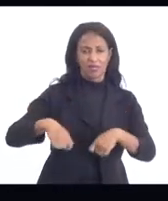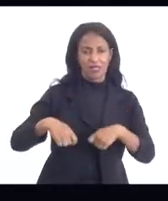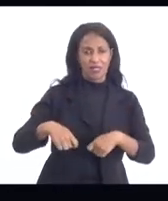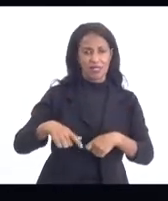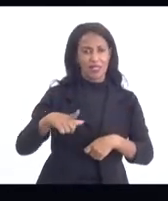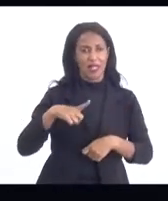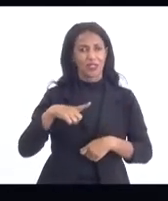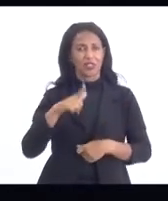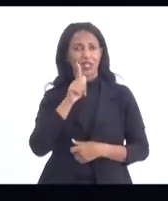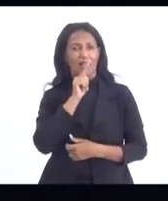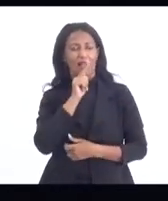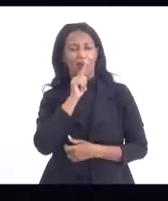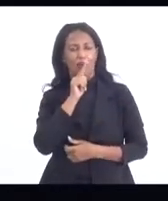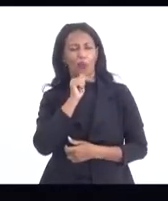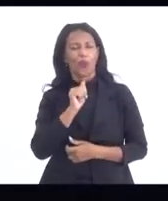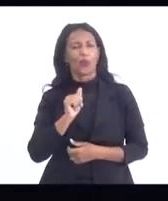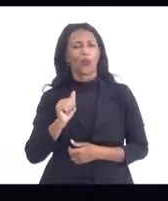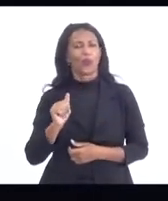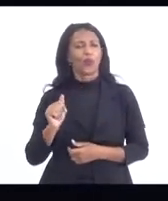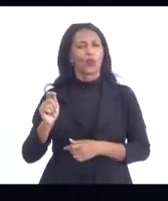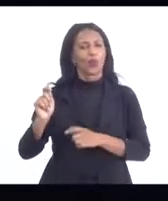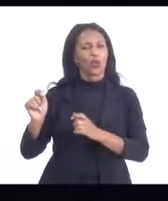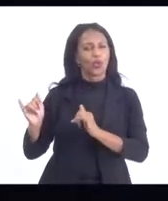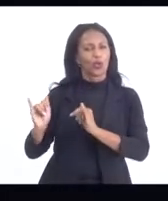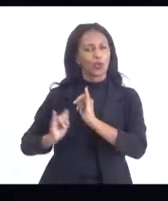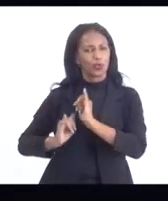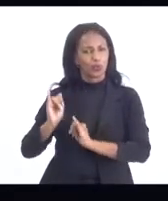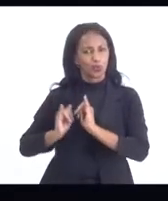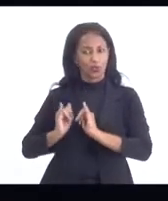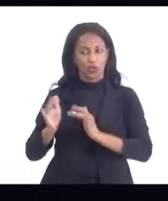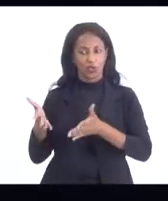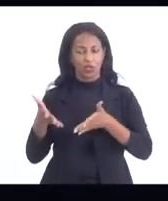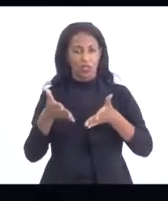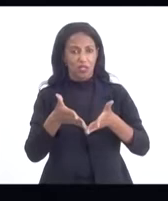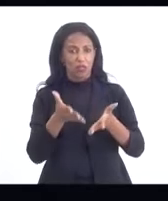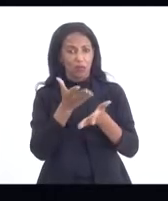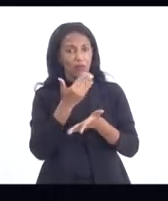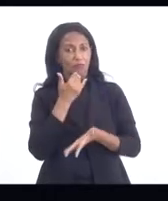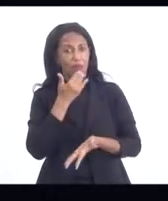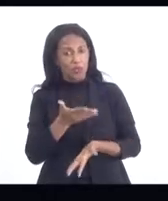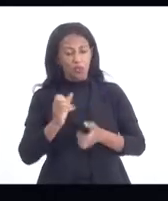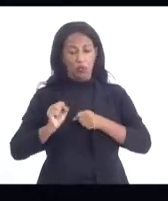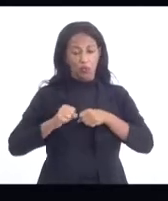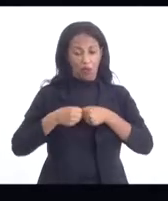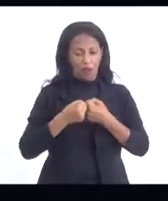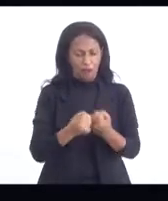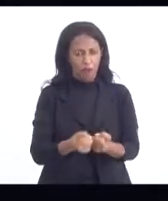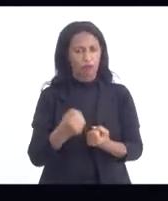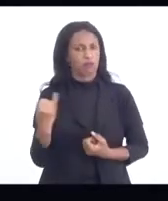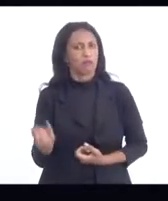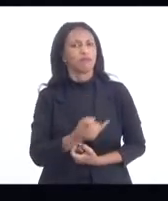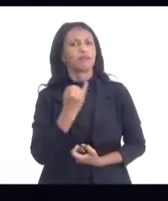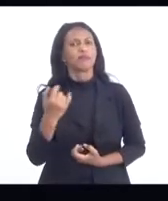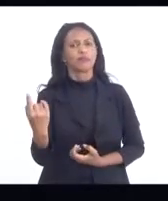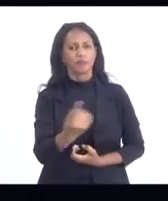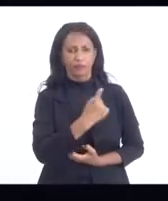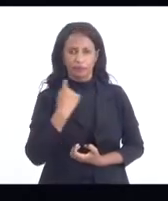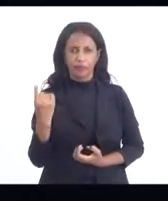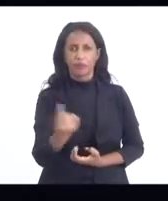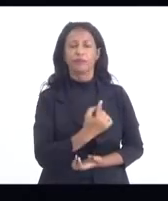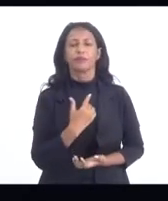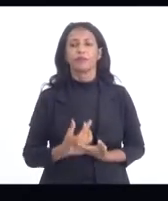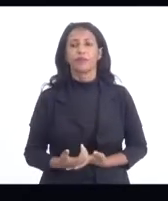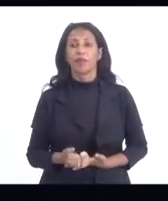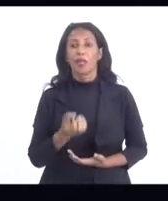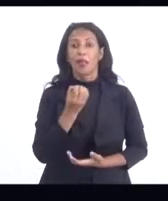fomentar a agroindústria. E isso já foi bem dito e eu reforço, é muito importante para nós.